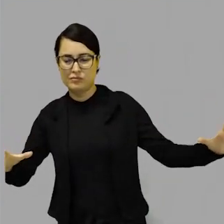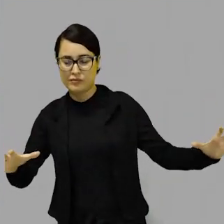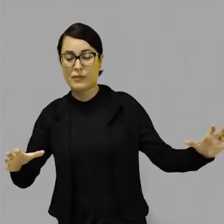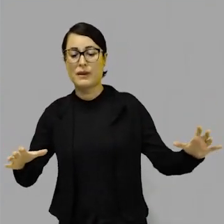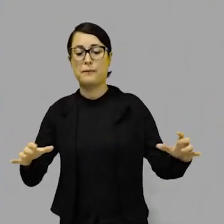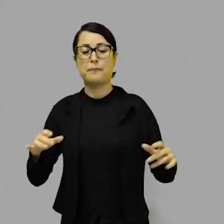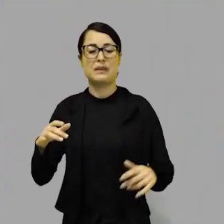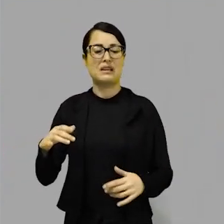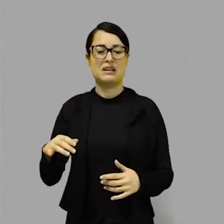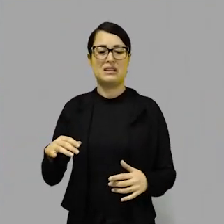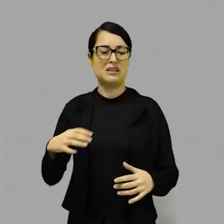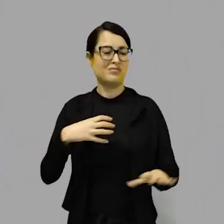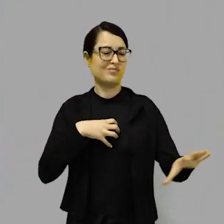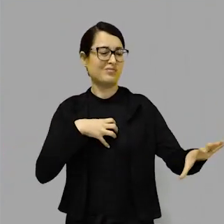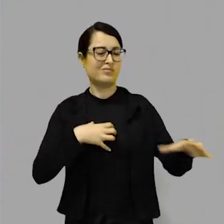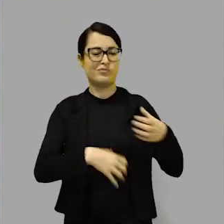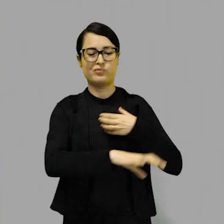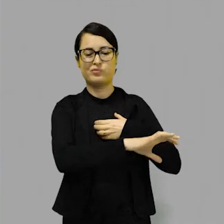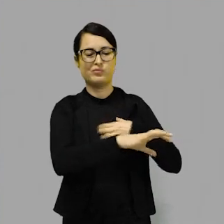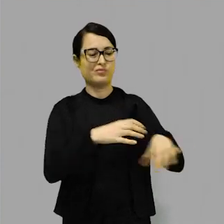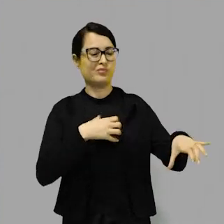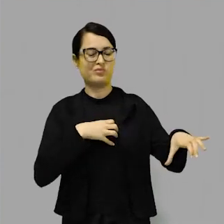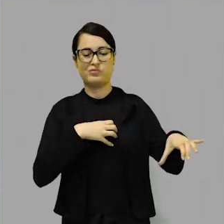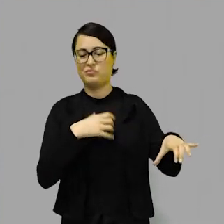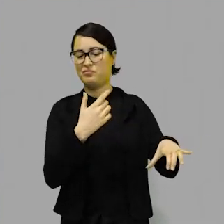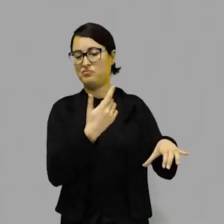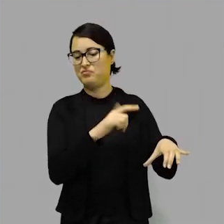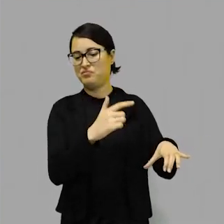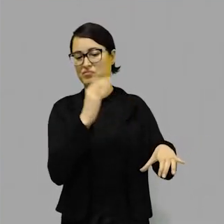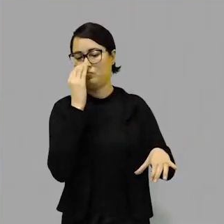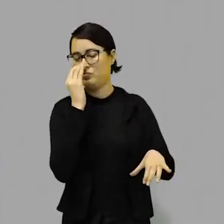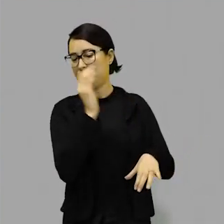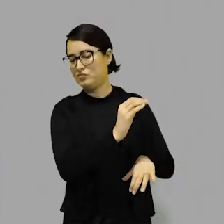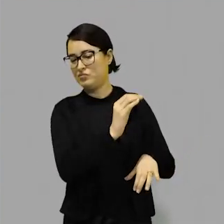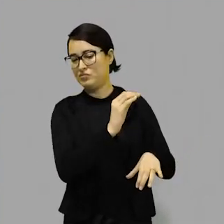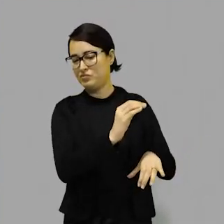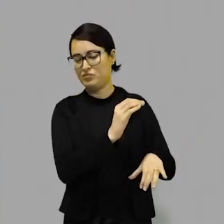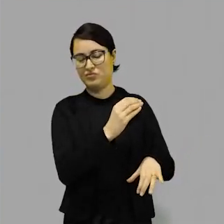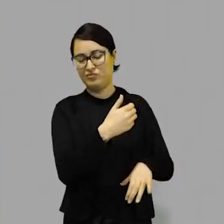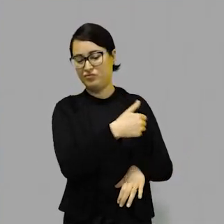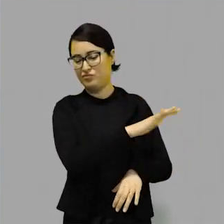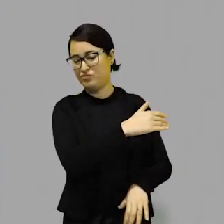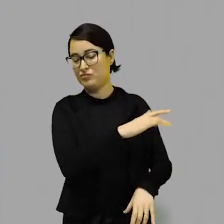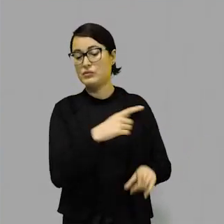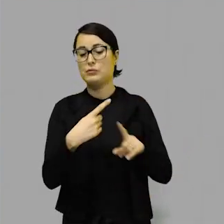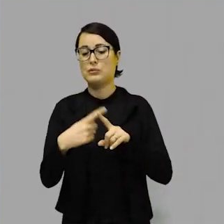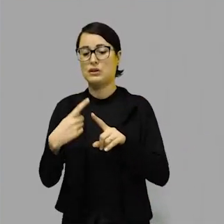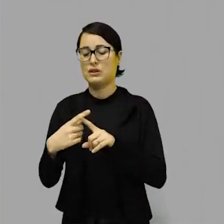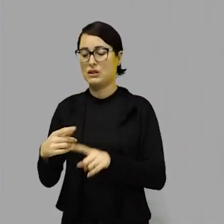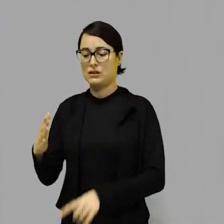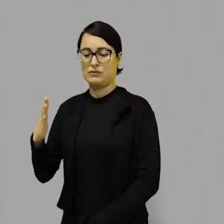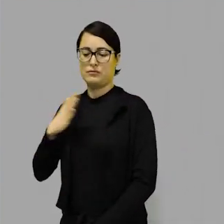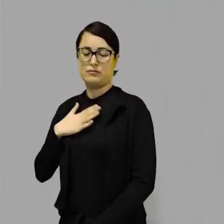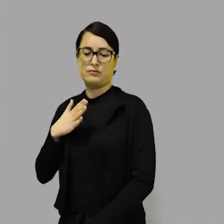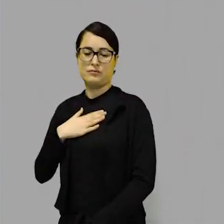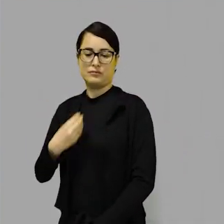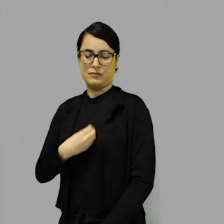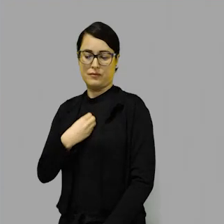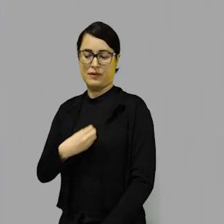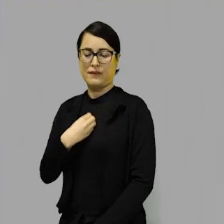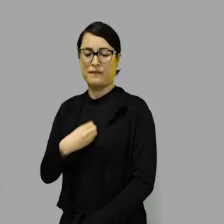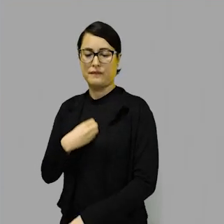exemplo, tanta empatia. Passa a não conseguir se colocar no lugar do outro, porque ela está muito fechada em si